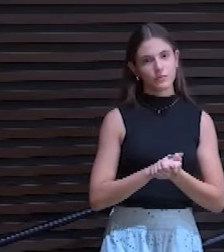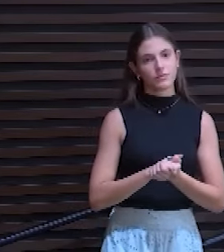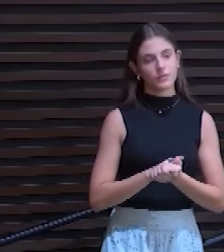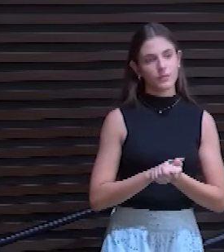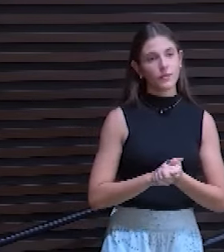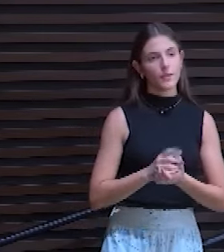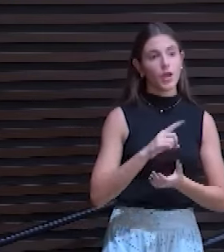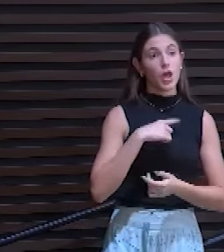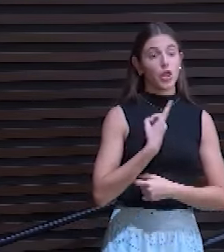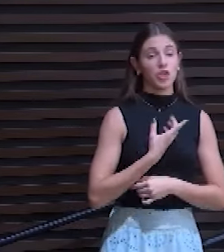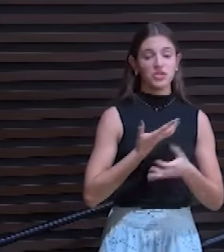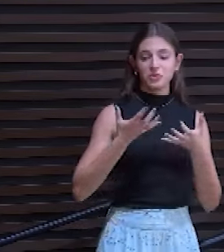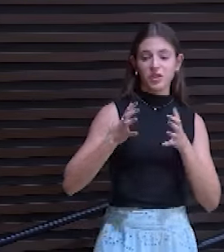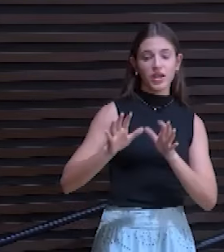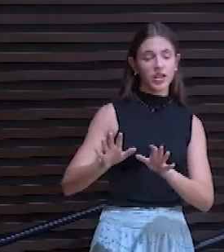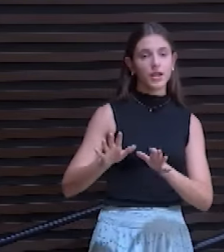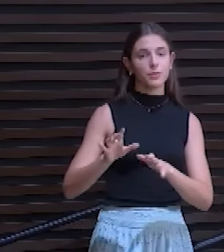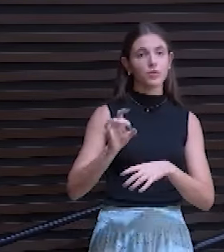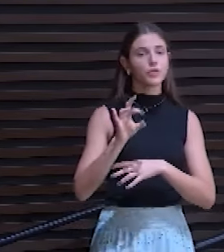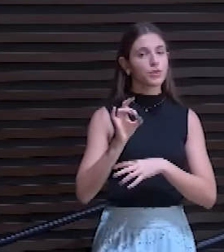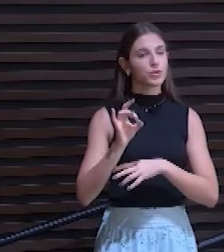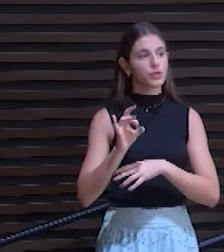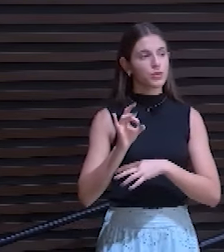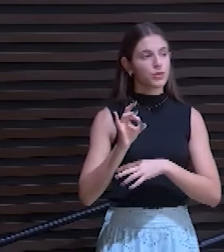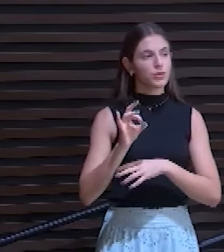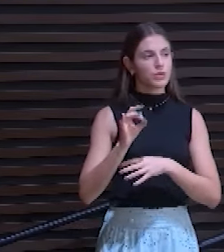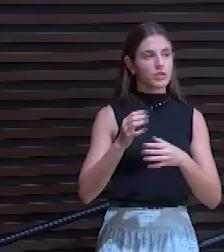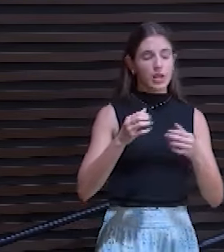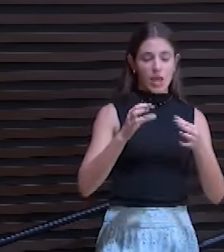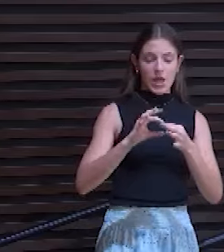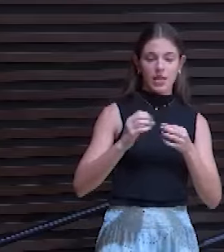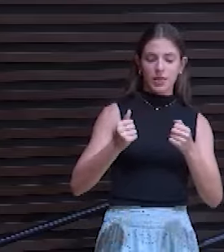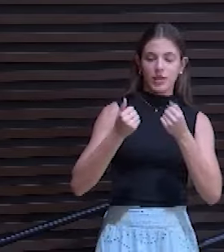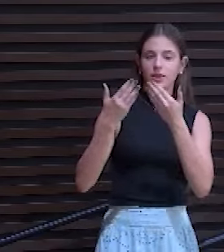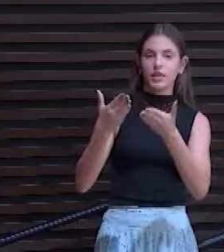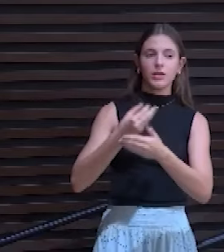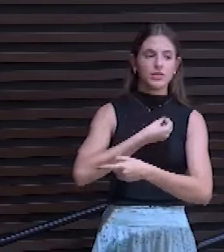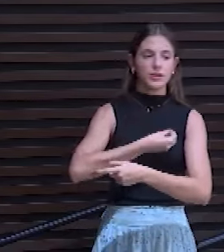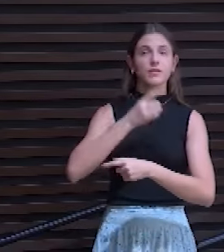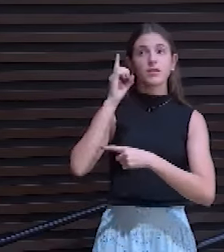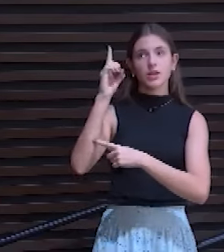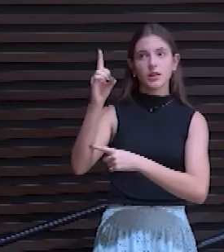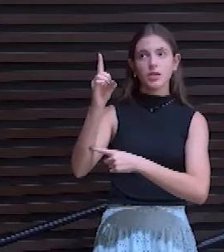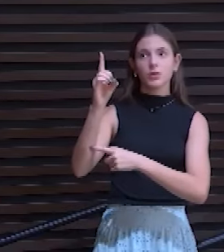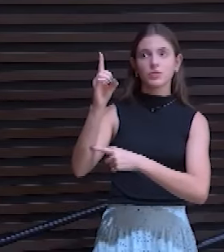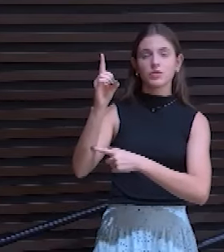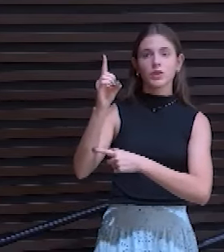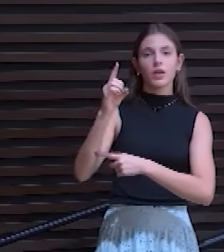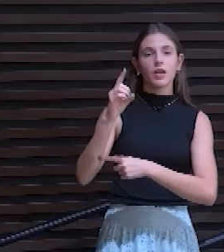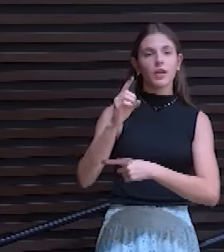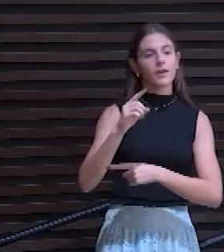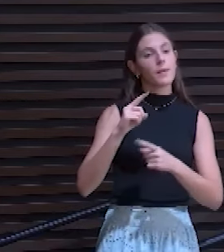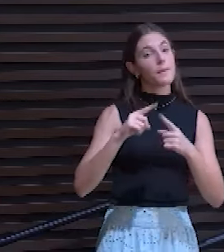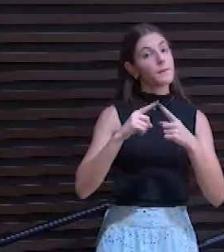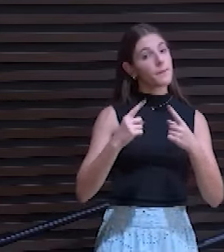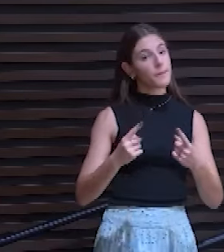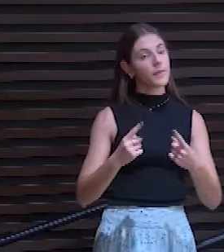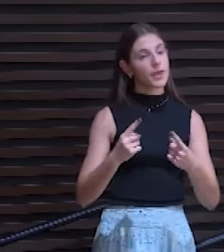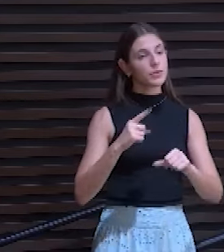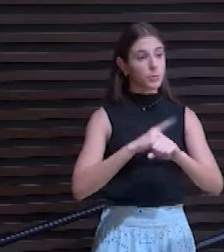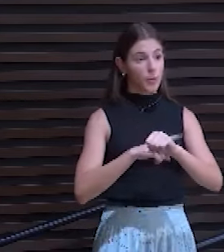A gente não quer soltar o carro, quer soltar o volante não. Eu quero estar na direção. Bota você na direção, rapaz, você vai se